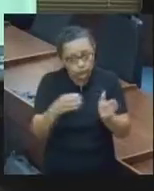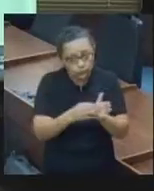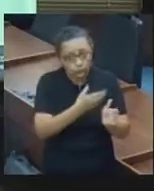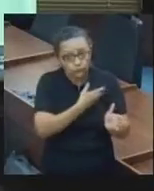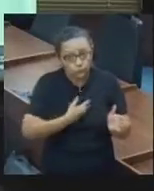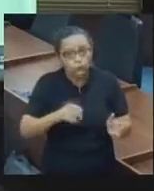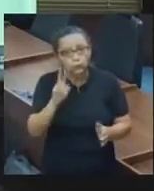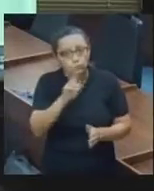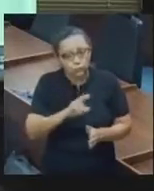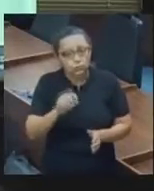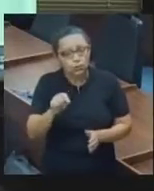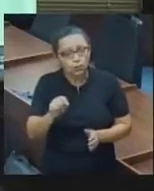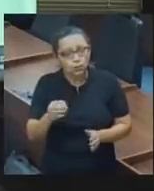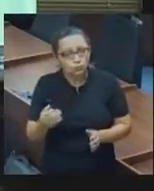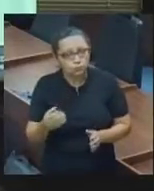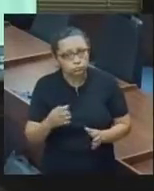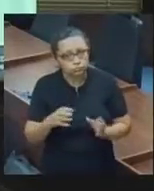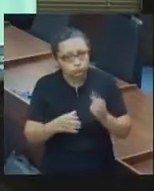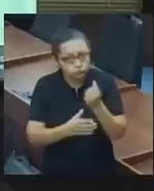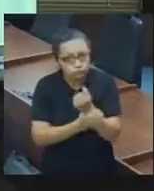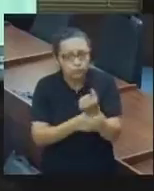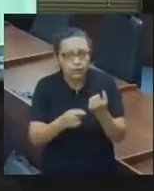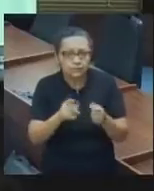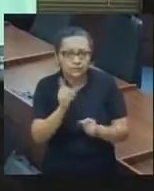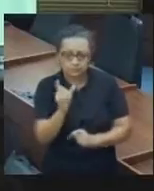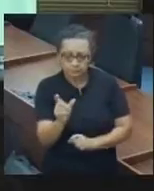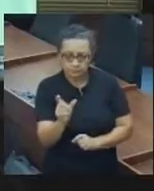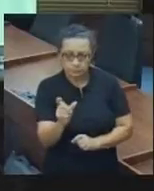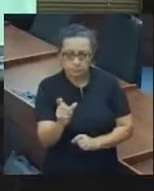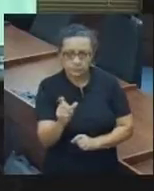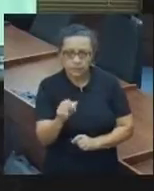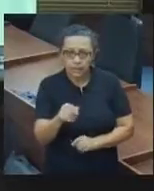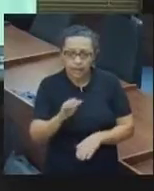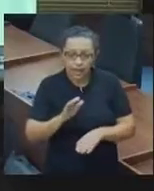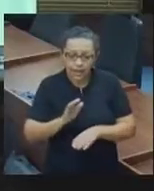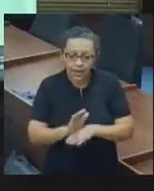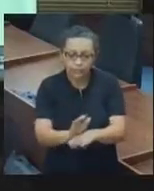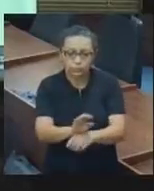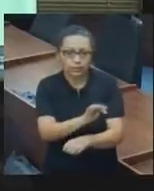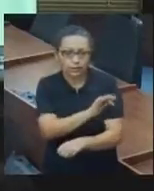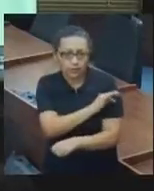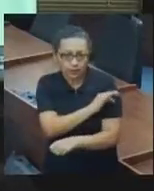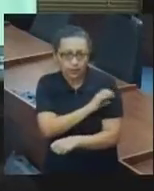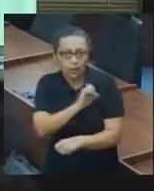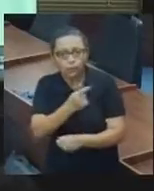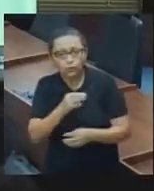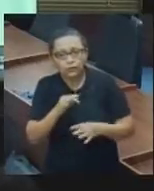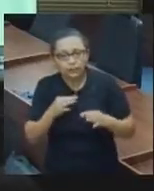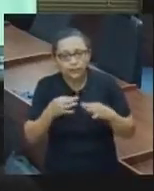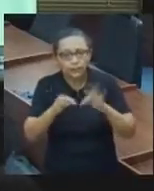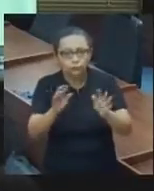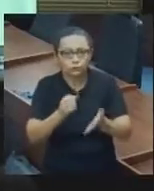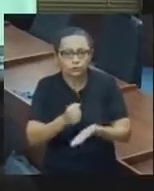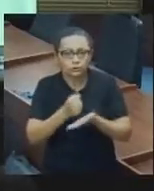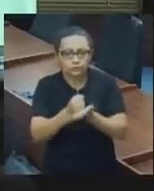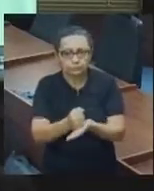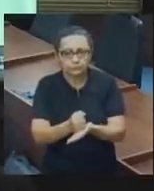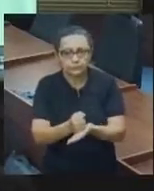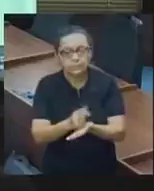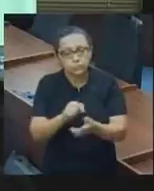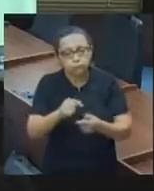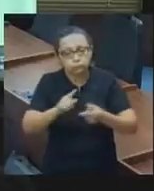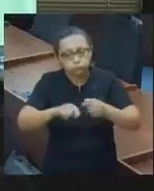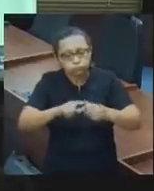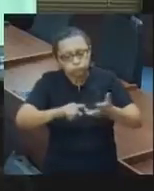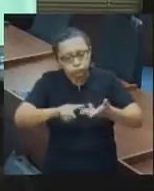com propriedade essa terminologia então é sempre ajuda técnica ou tecnologia assistiva são os produtos e